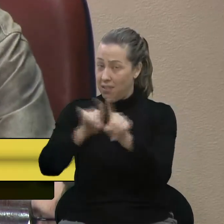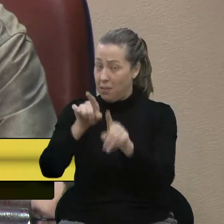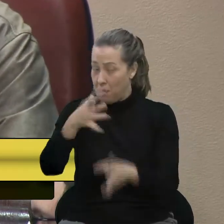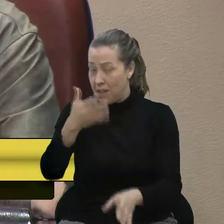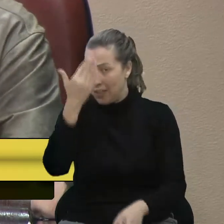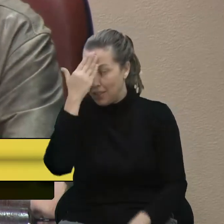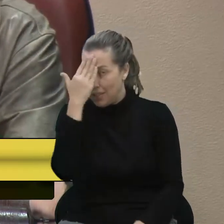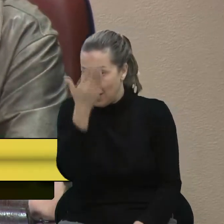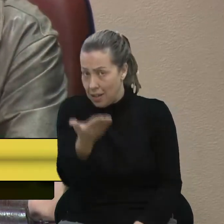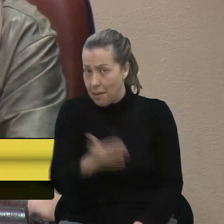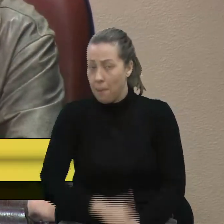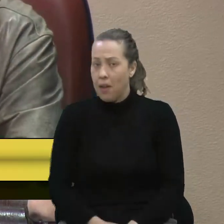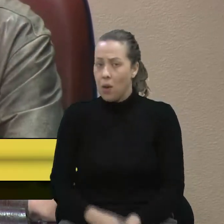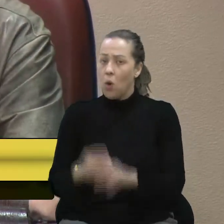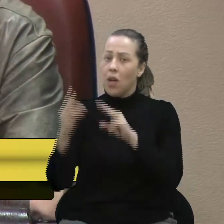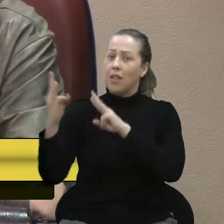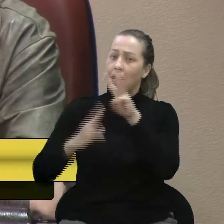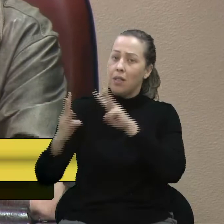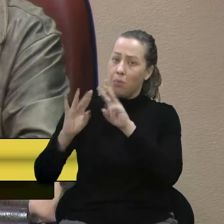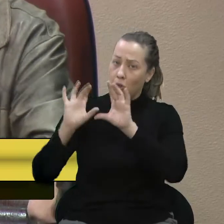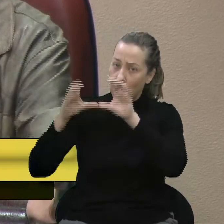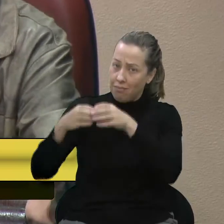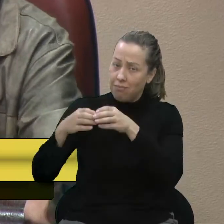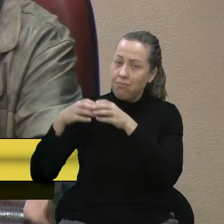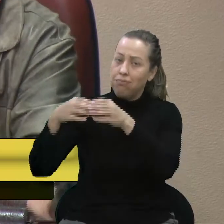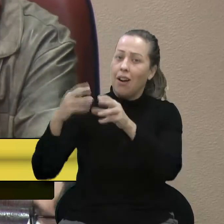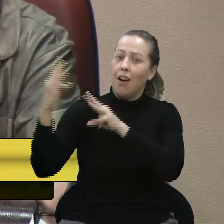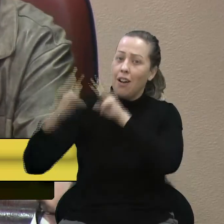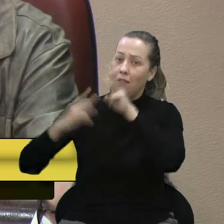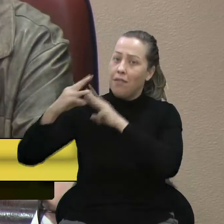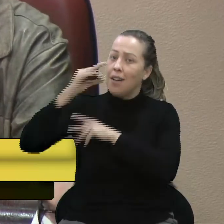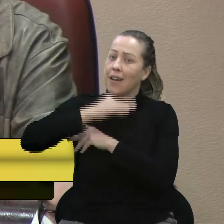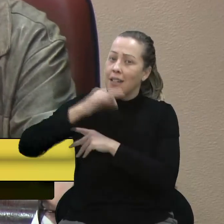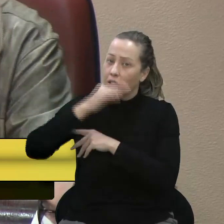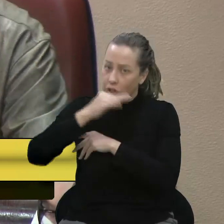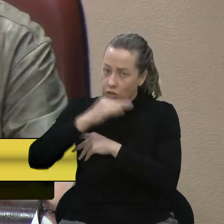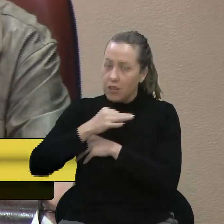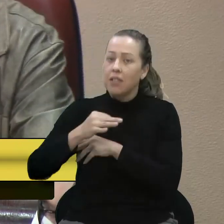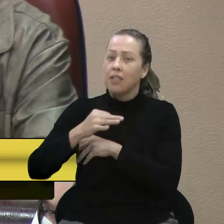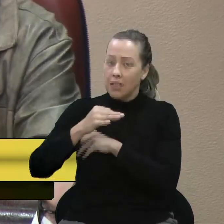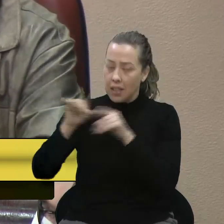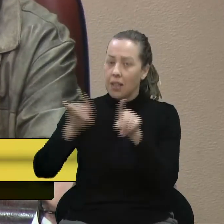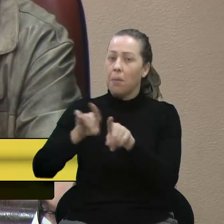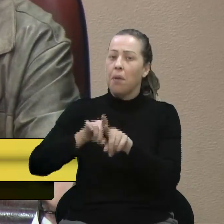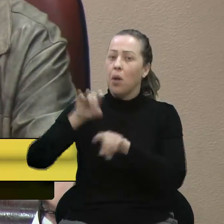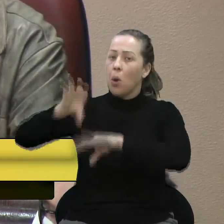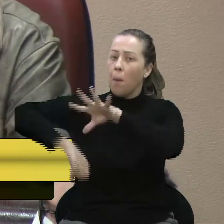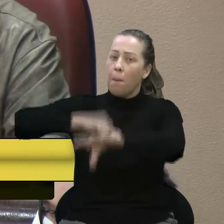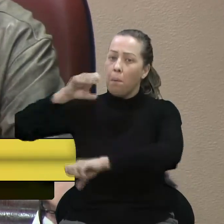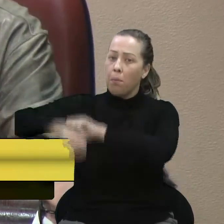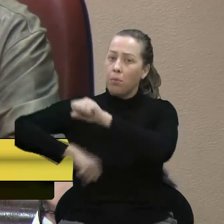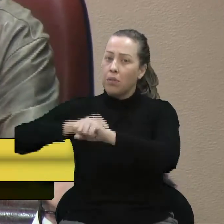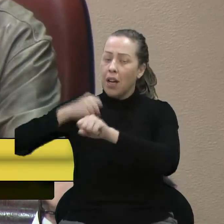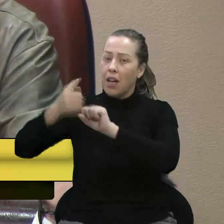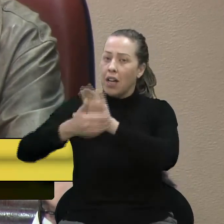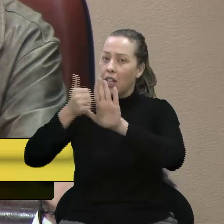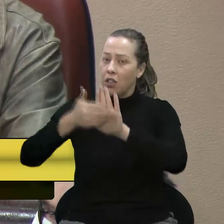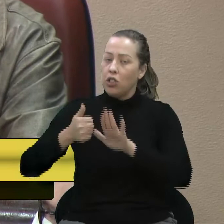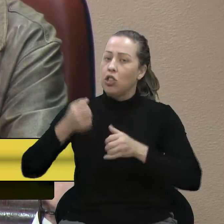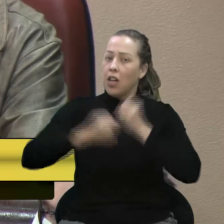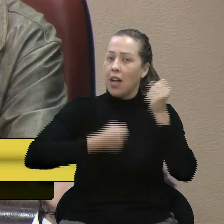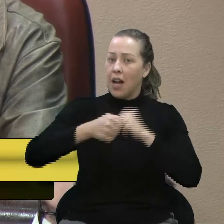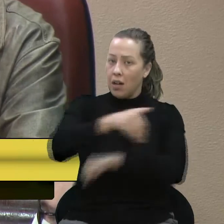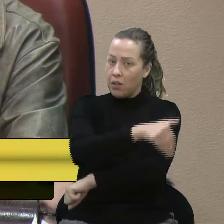ficar sabendo. O transporte coletivo das vans de Caxias do Sul, eles retiram muitos carros das ruas de